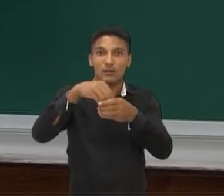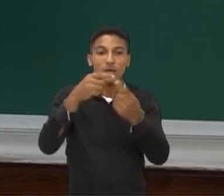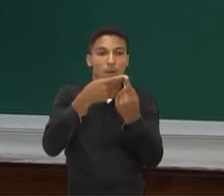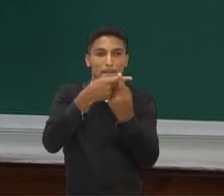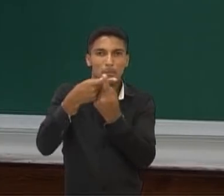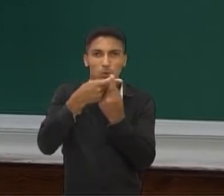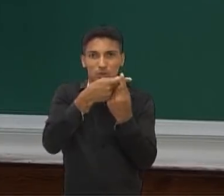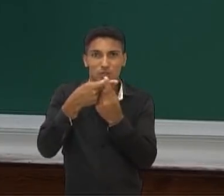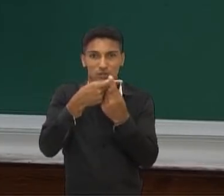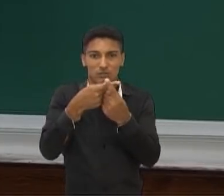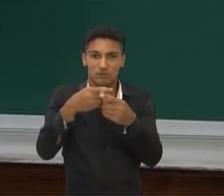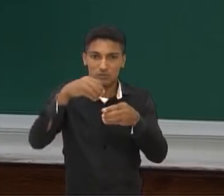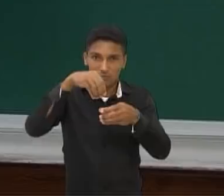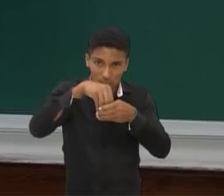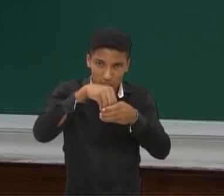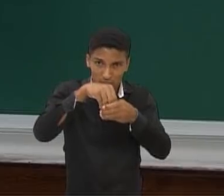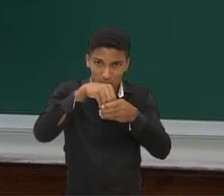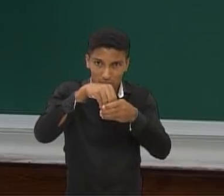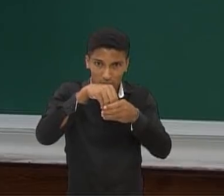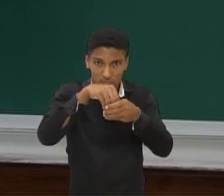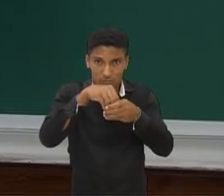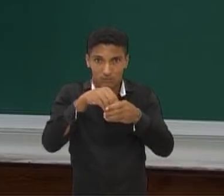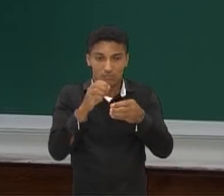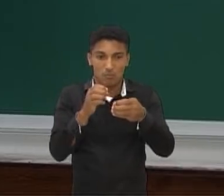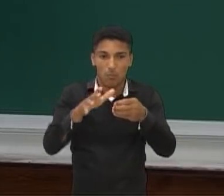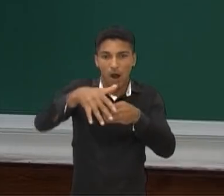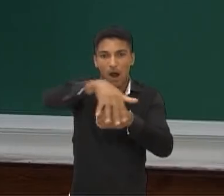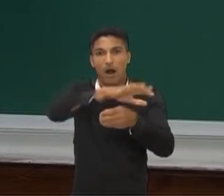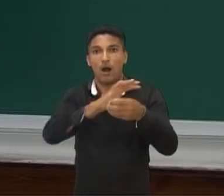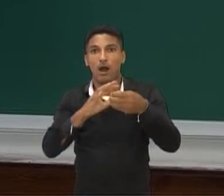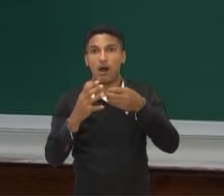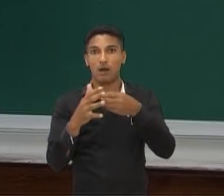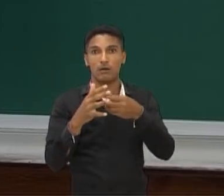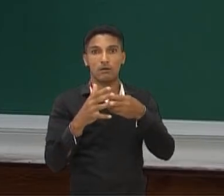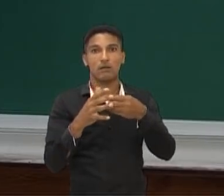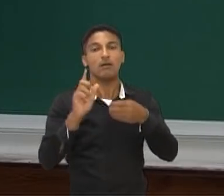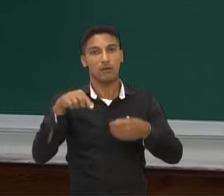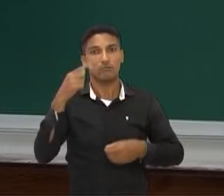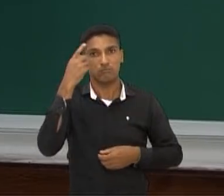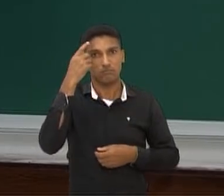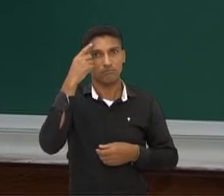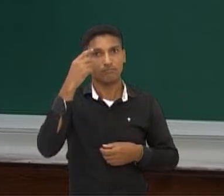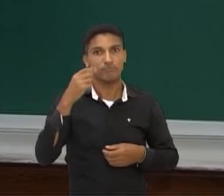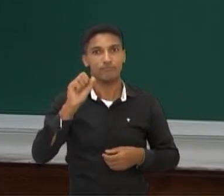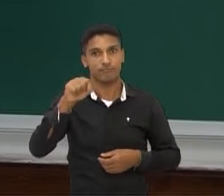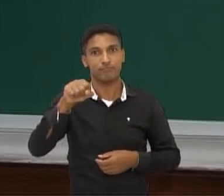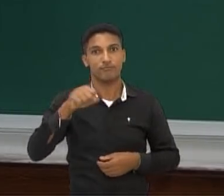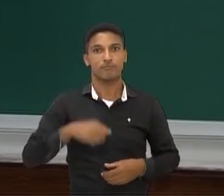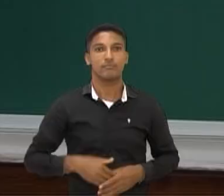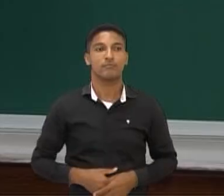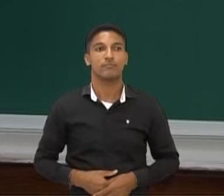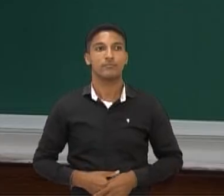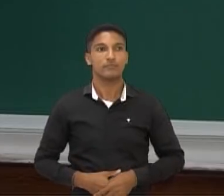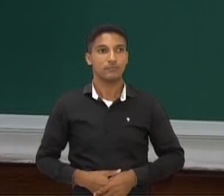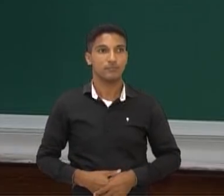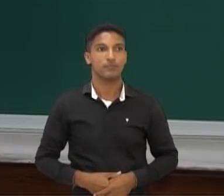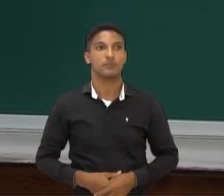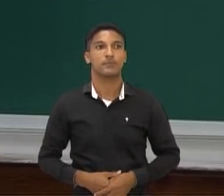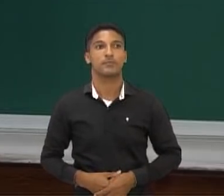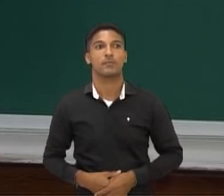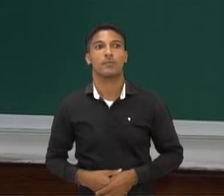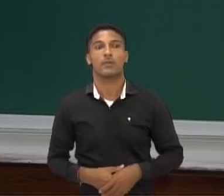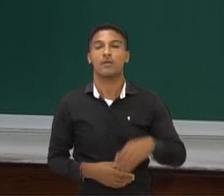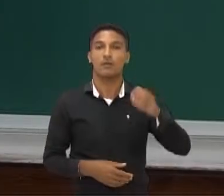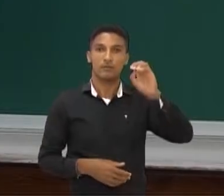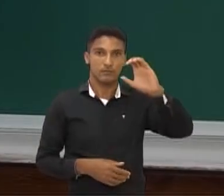Pessoal, isso é o que ele pensou. Esse é exatamente o que ele pensou. Então, letra B correta. A